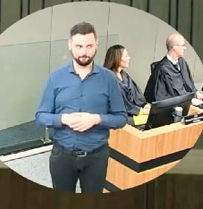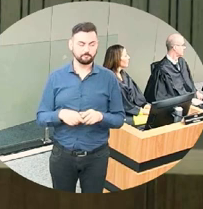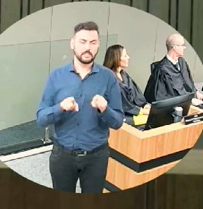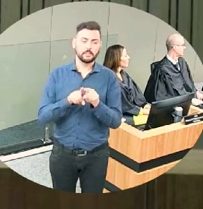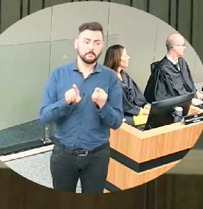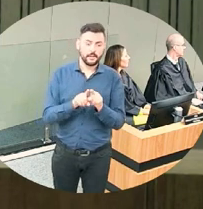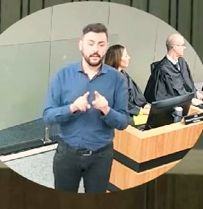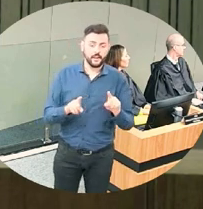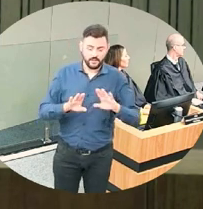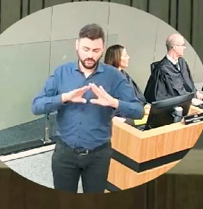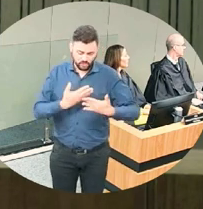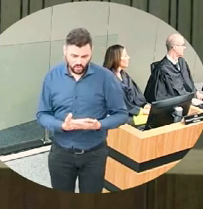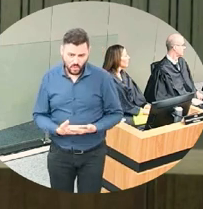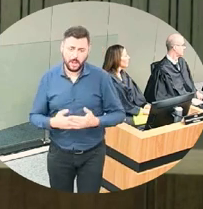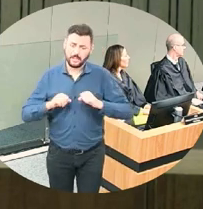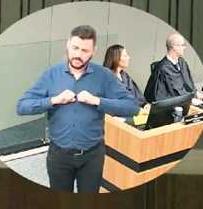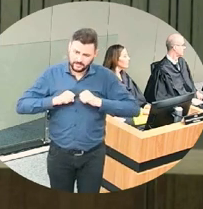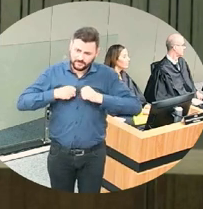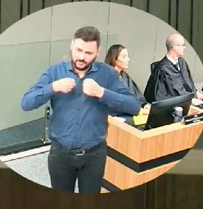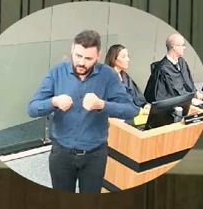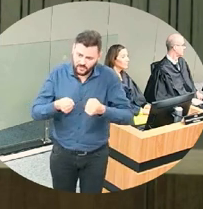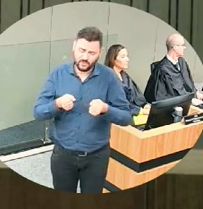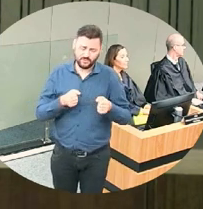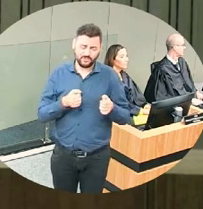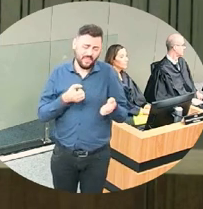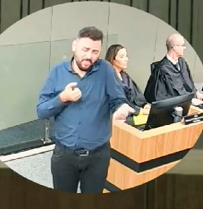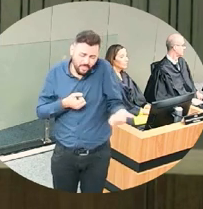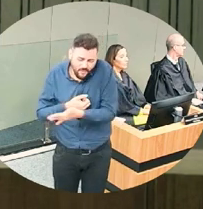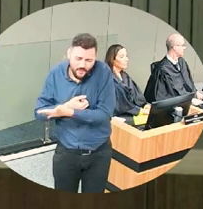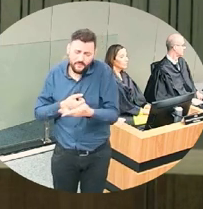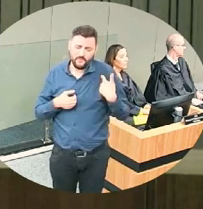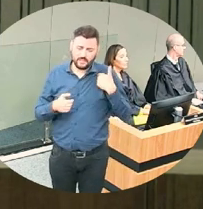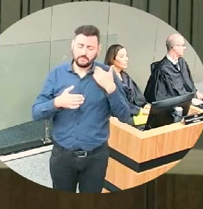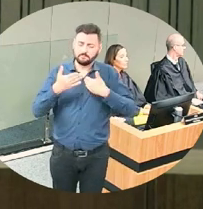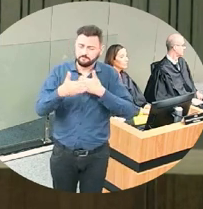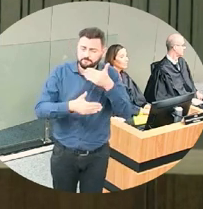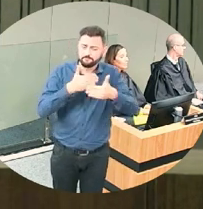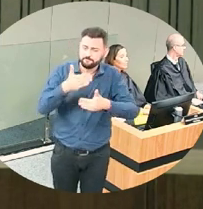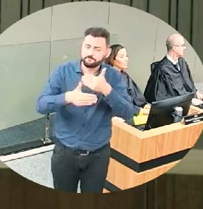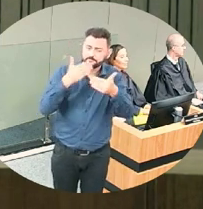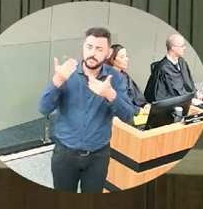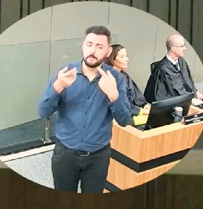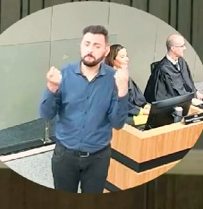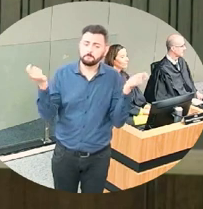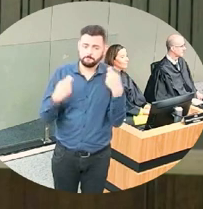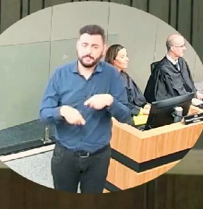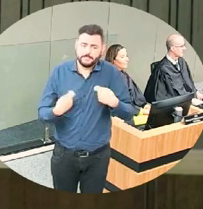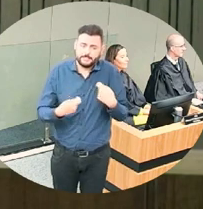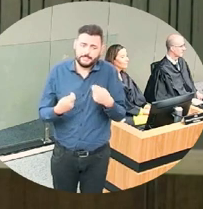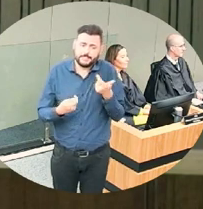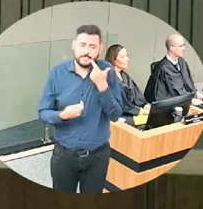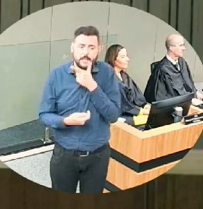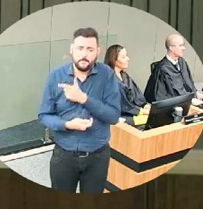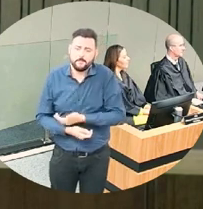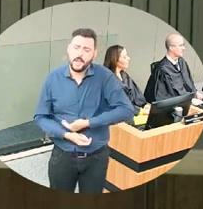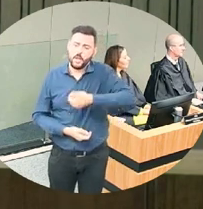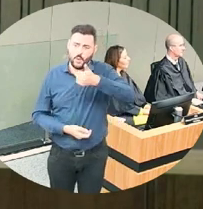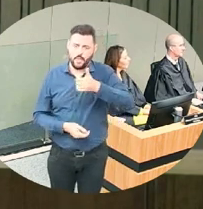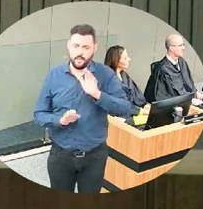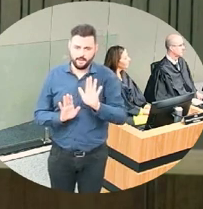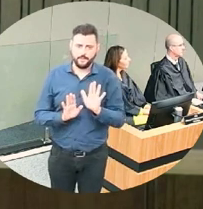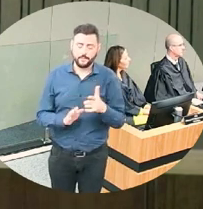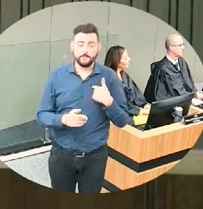recente e absolutamente necessária para o nosso aprimoramento a qual